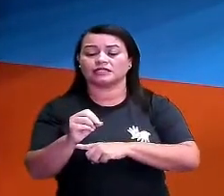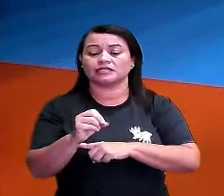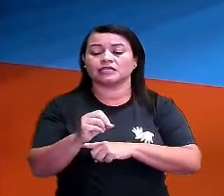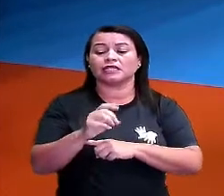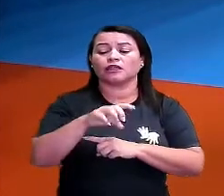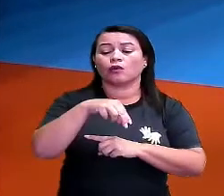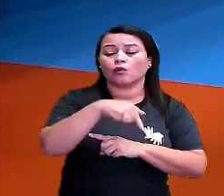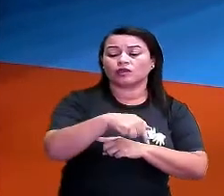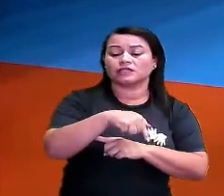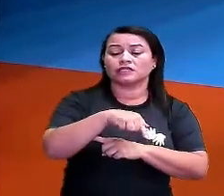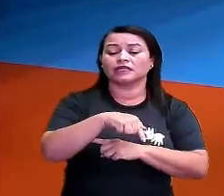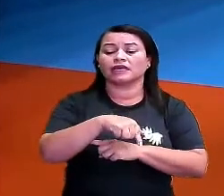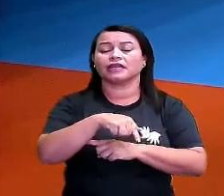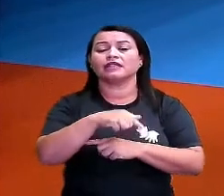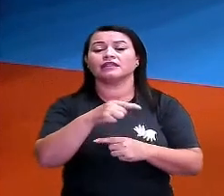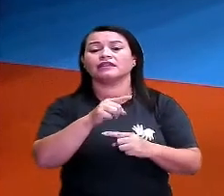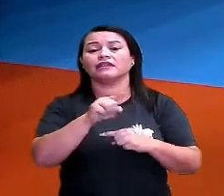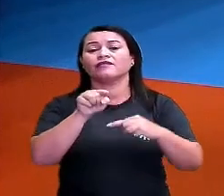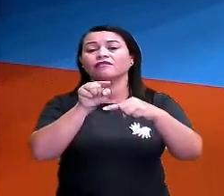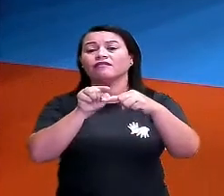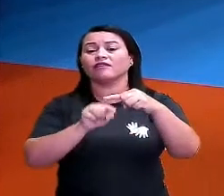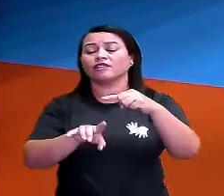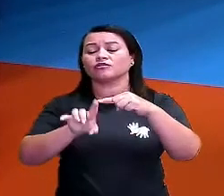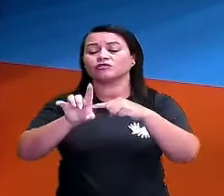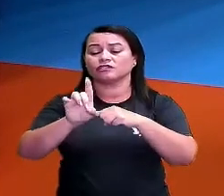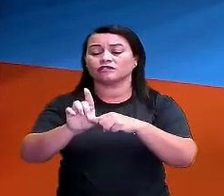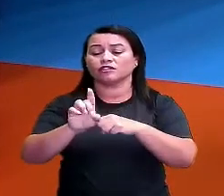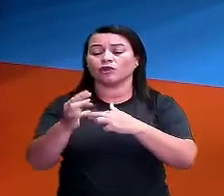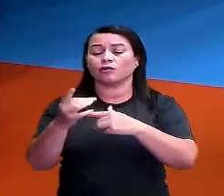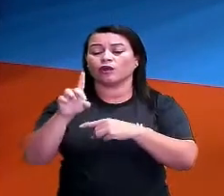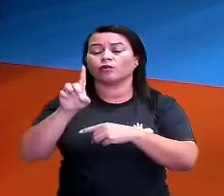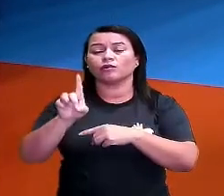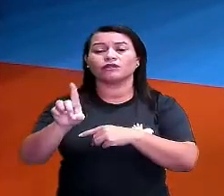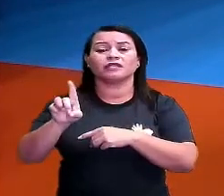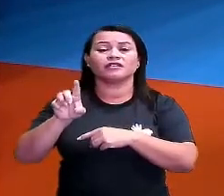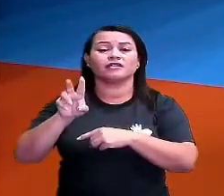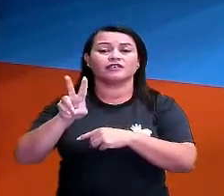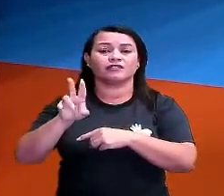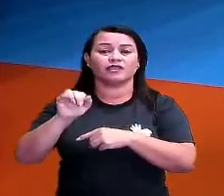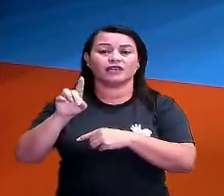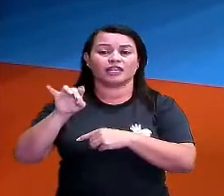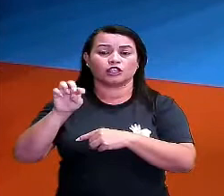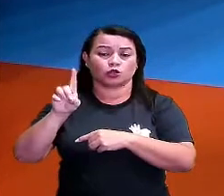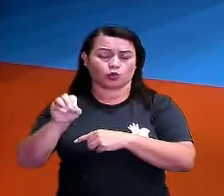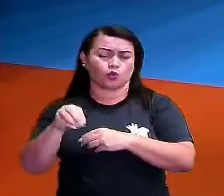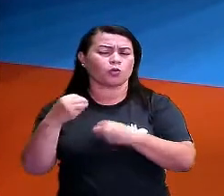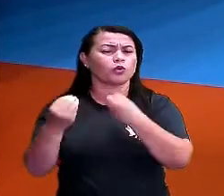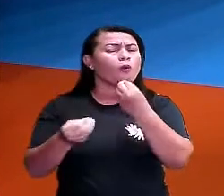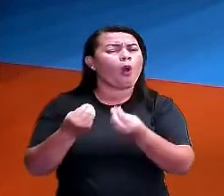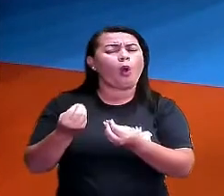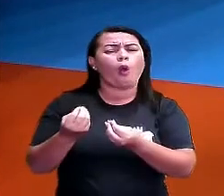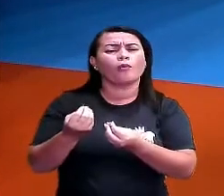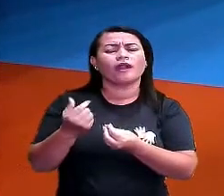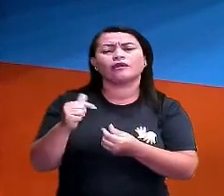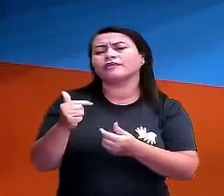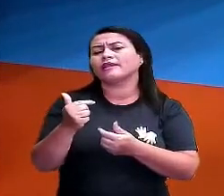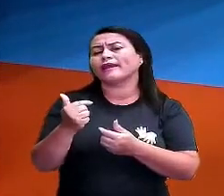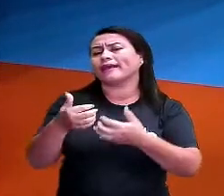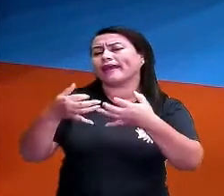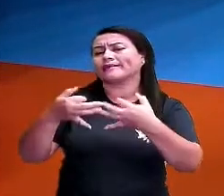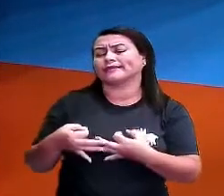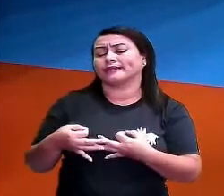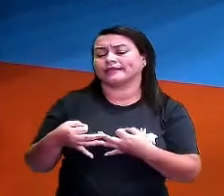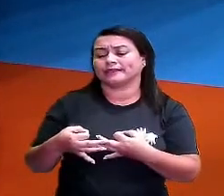ao dividendo. Deu esse resultado? Ela é exata. Mas quando é que ela não é exata?